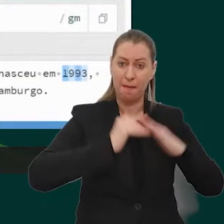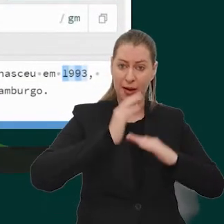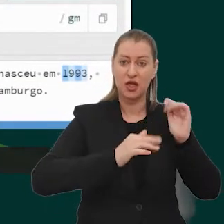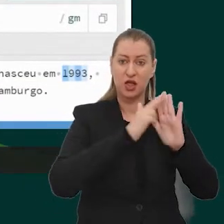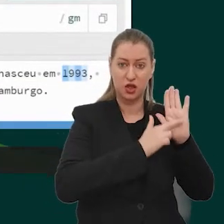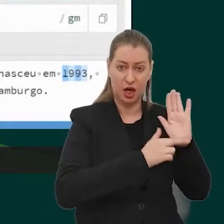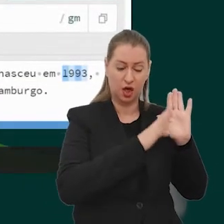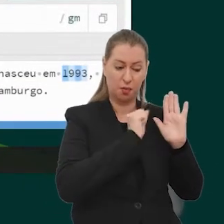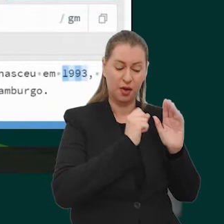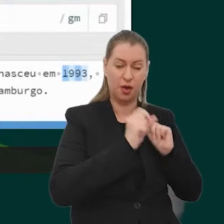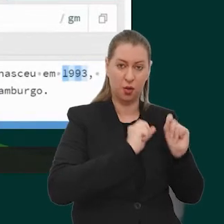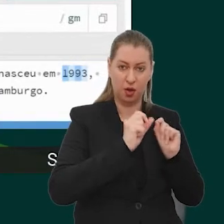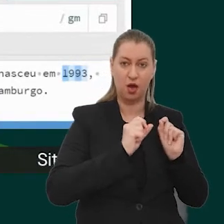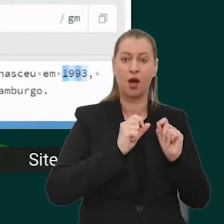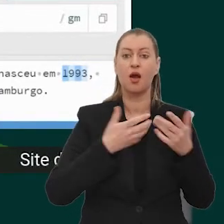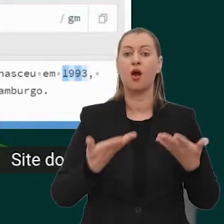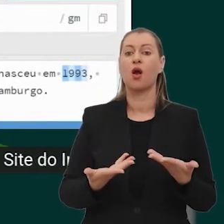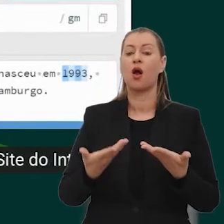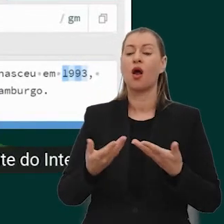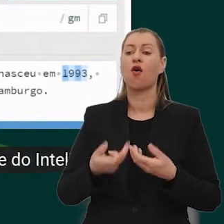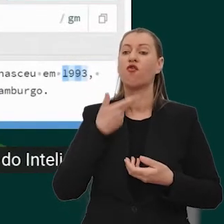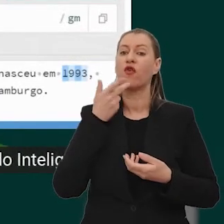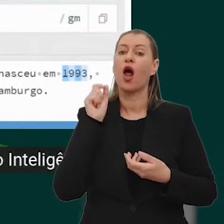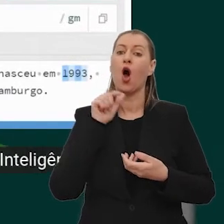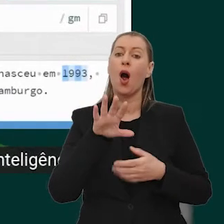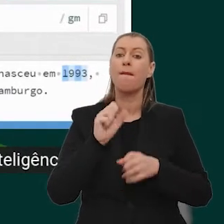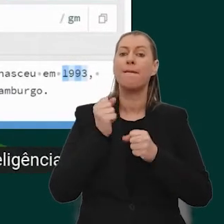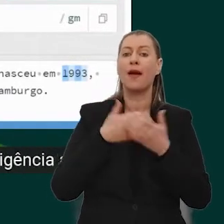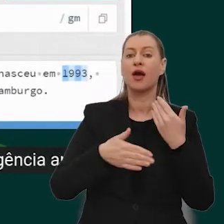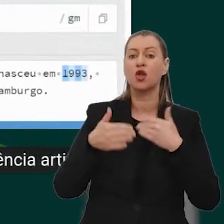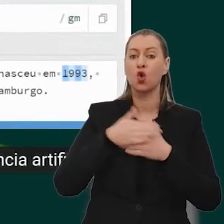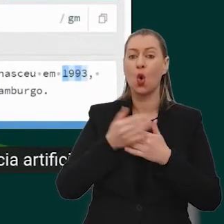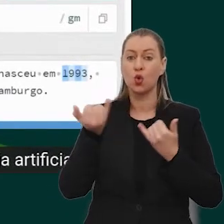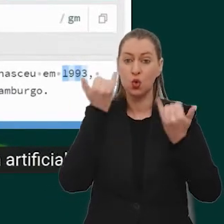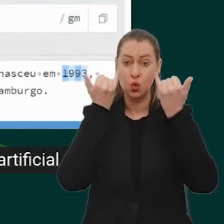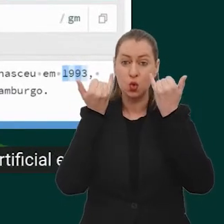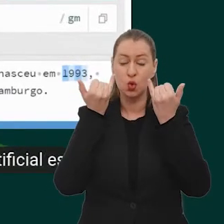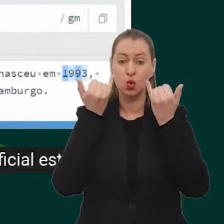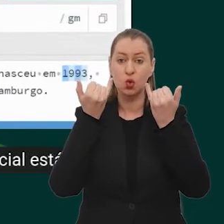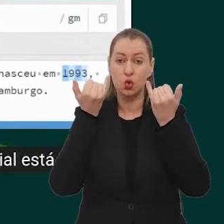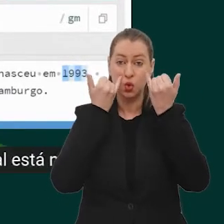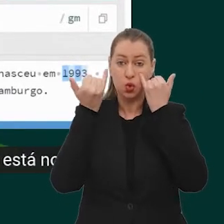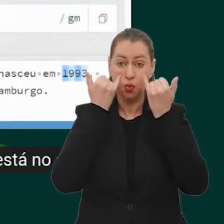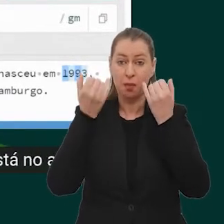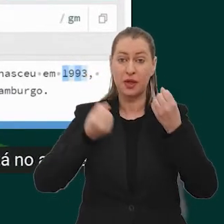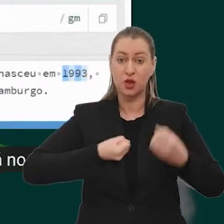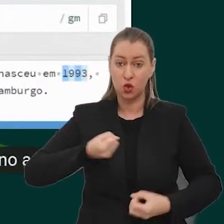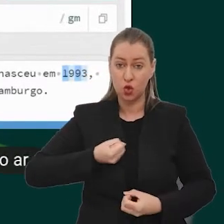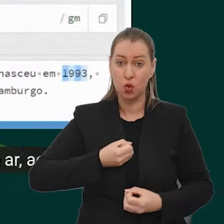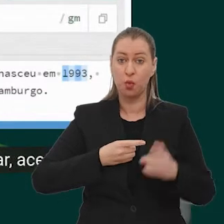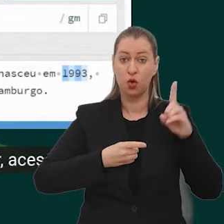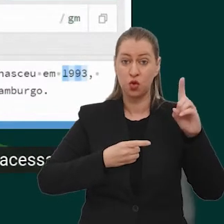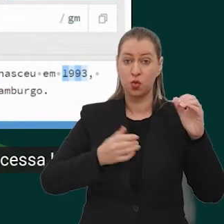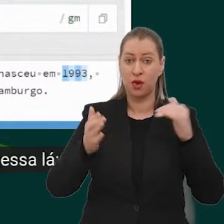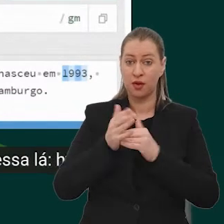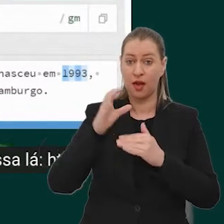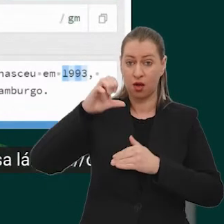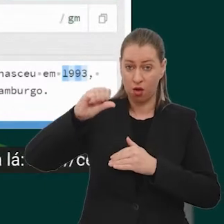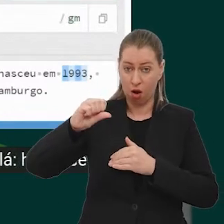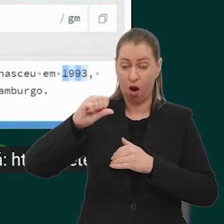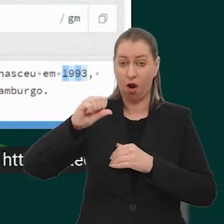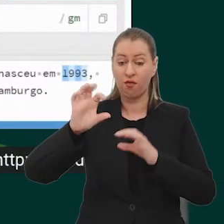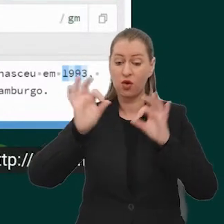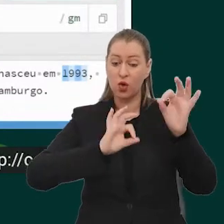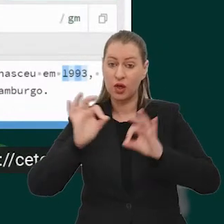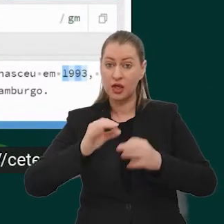regras. Expressão regular, a gente vai dizer, olha, pega todos os números para mim que tem, de 1 a 9, e mapeia